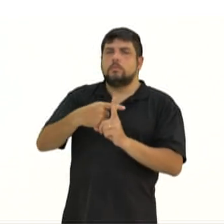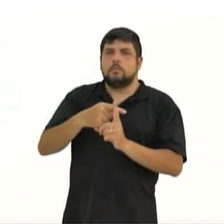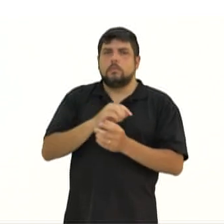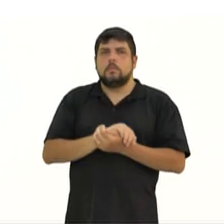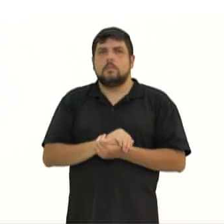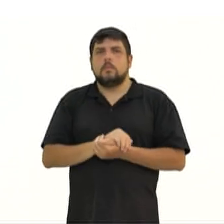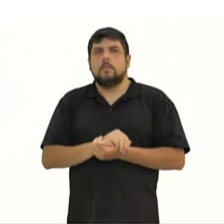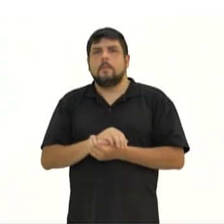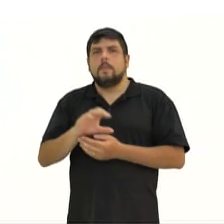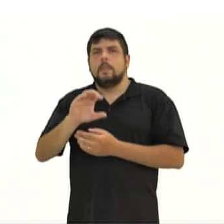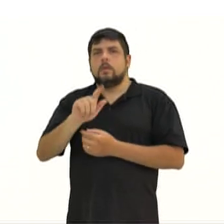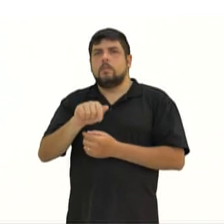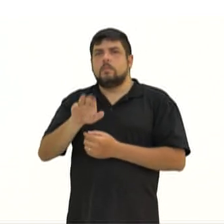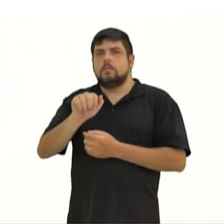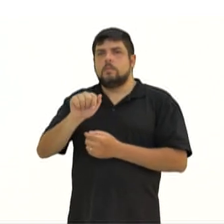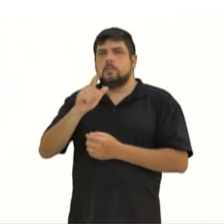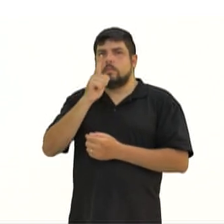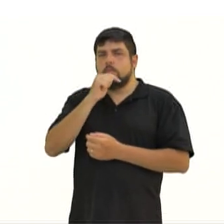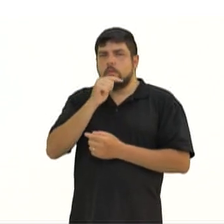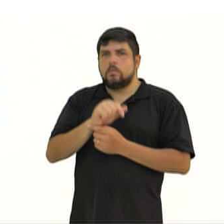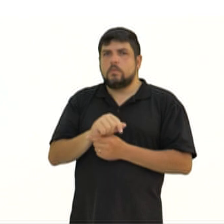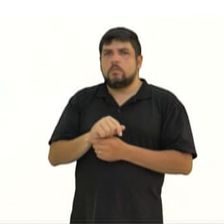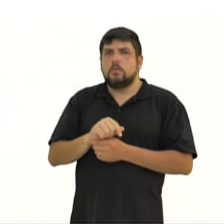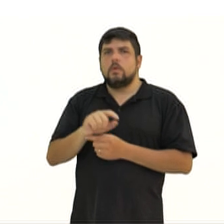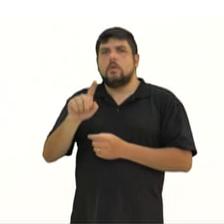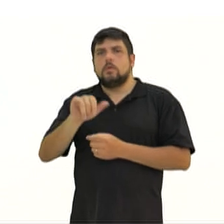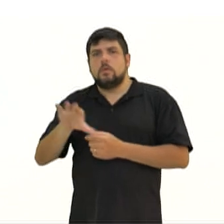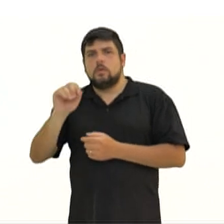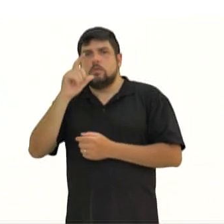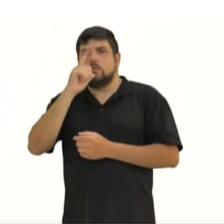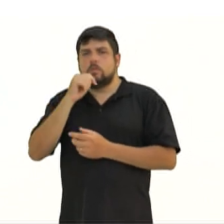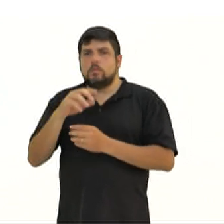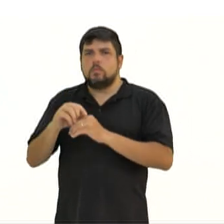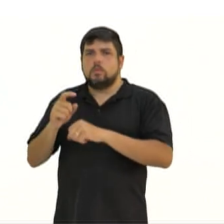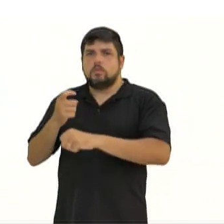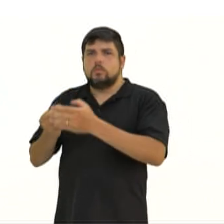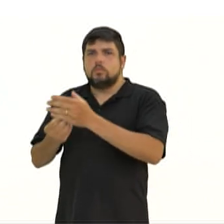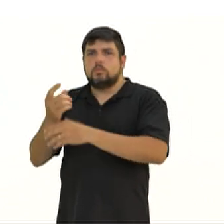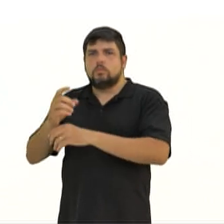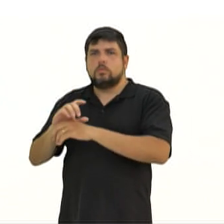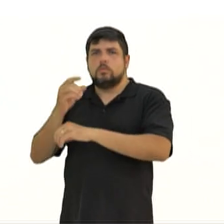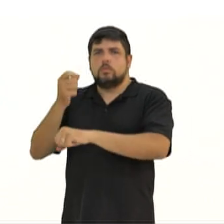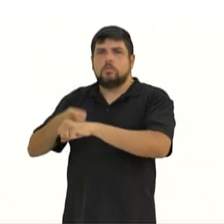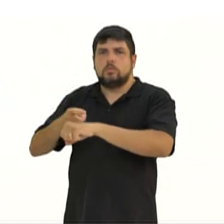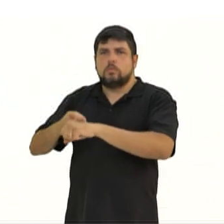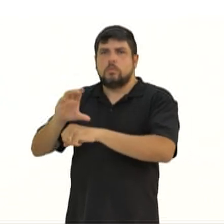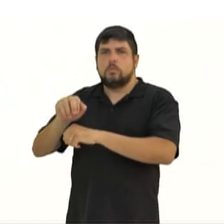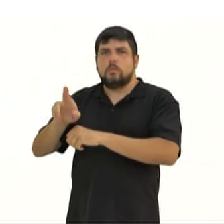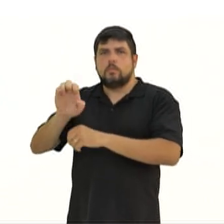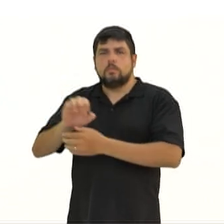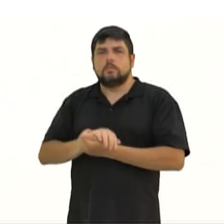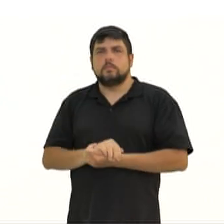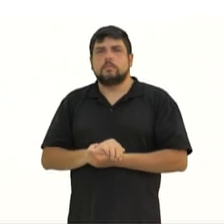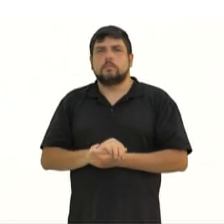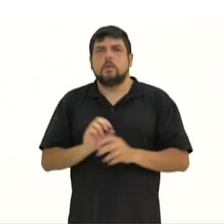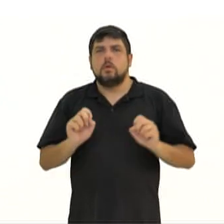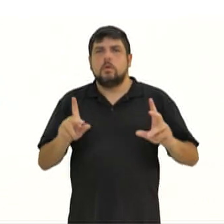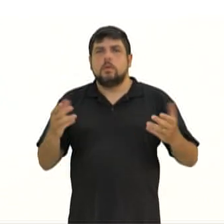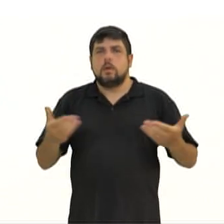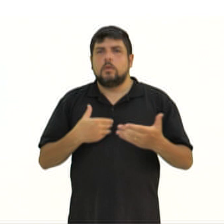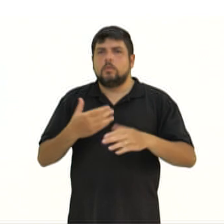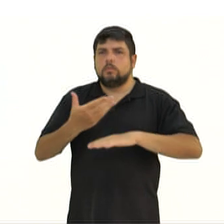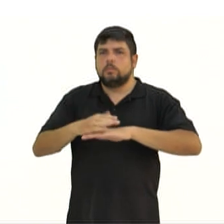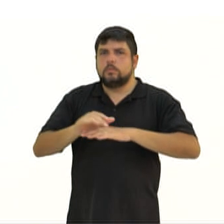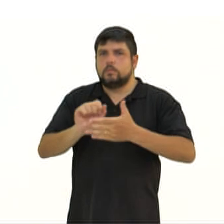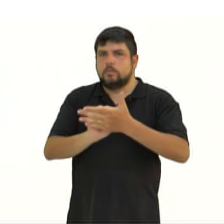cobre aquoso, que vai formar zinco aquoso e cobre sólido, ok? Vamos fazer uma atividade, então, para